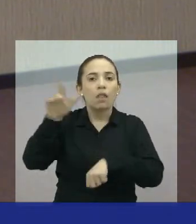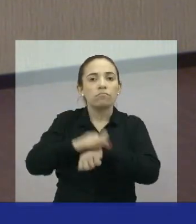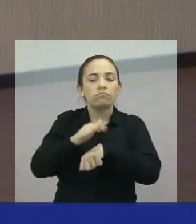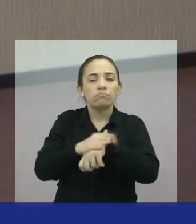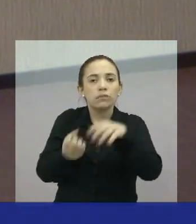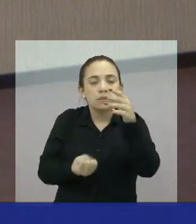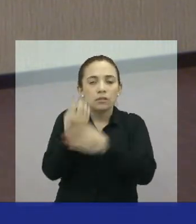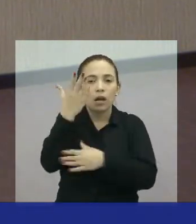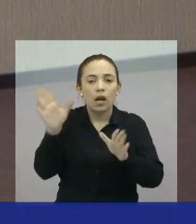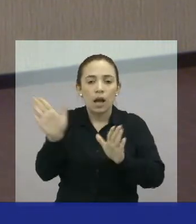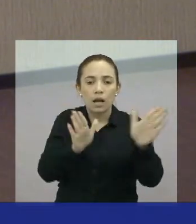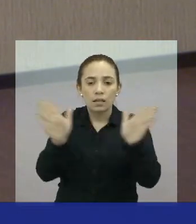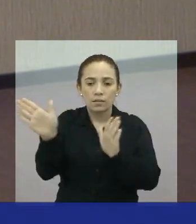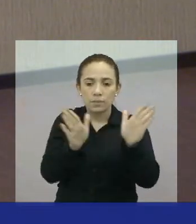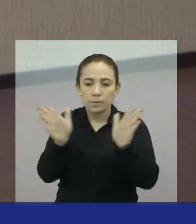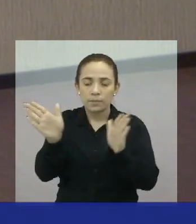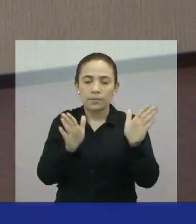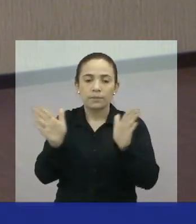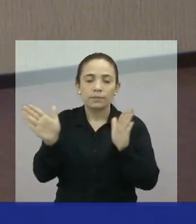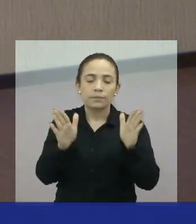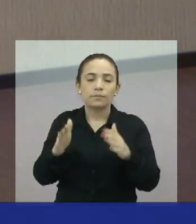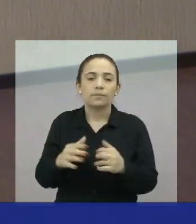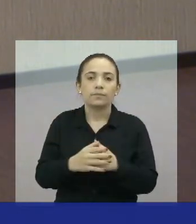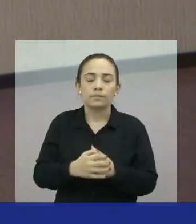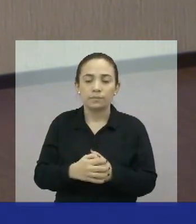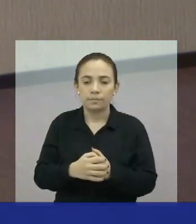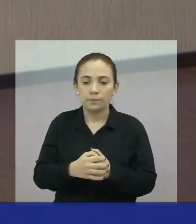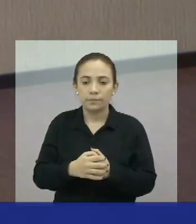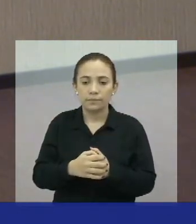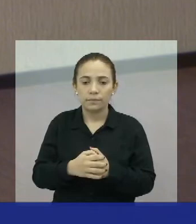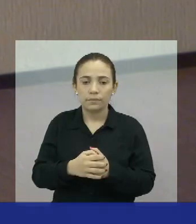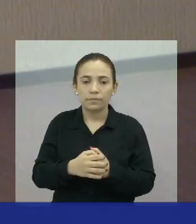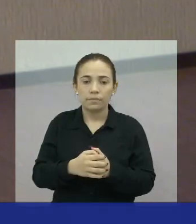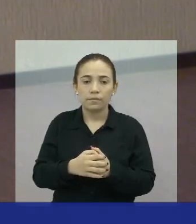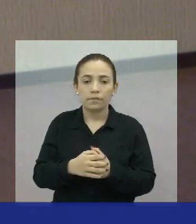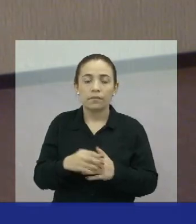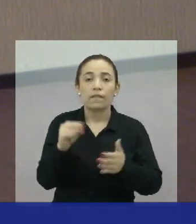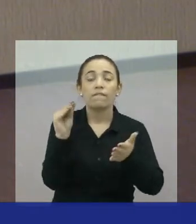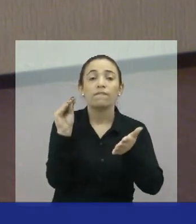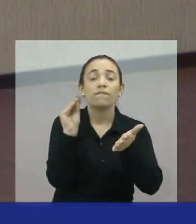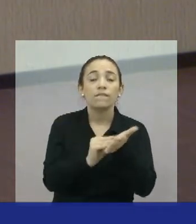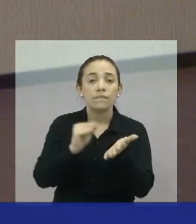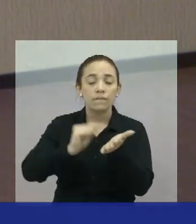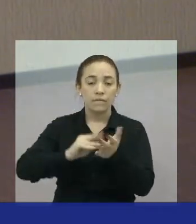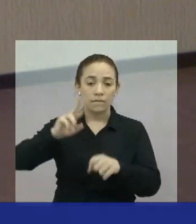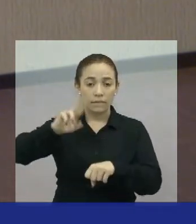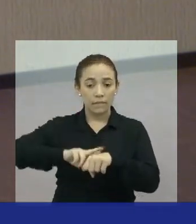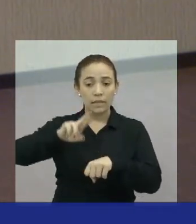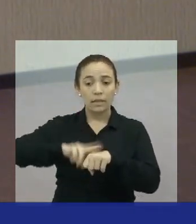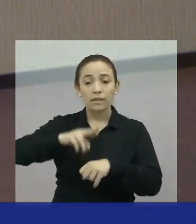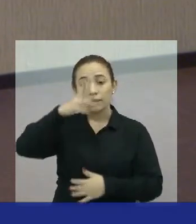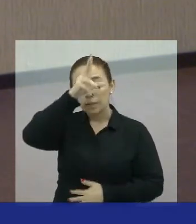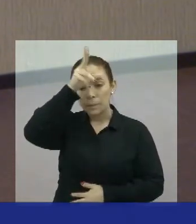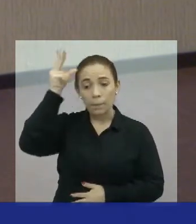acessibilidade dos 2 níveis. Né? E que falta o senhor Roberto Cláudio, nosso